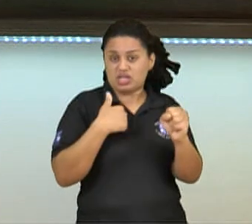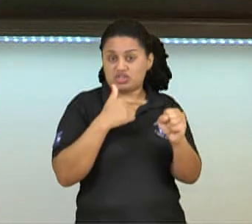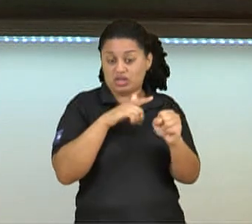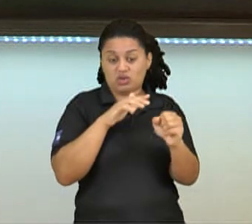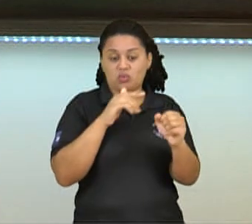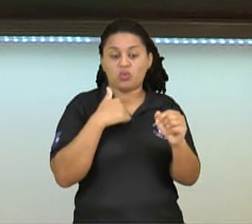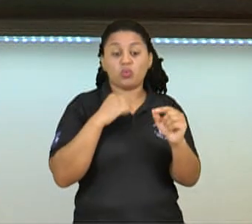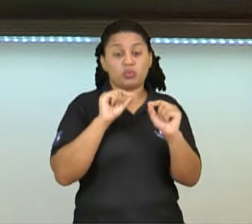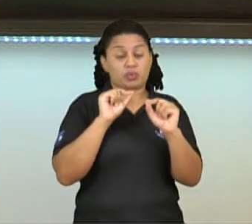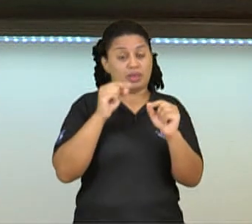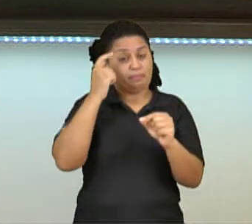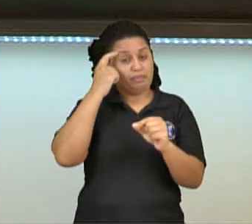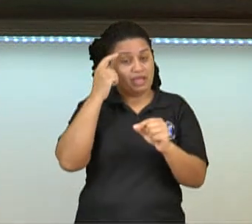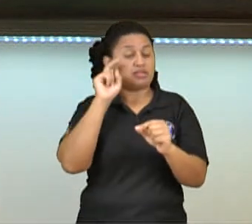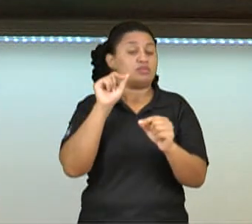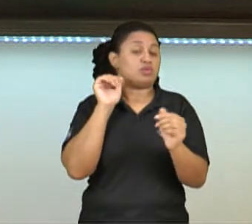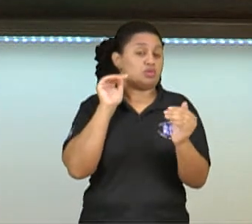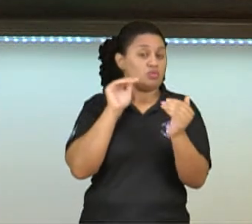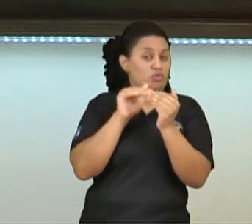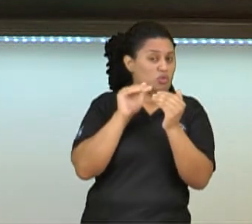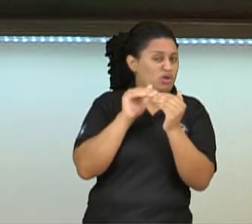ideais? Vamos refletir sobre isso?